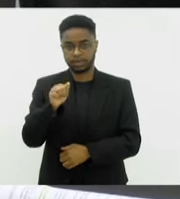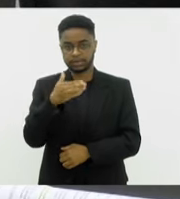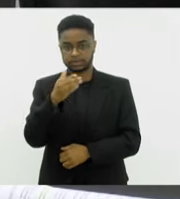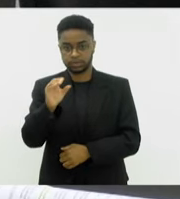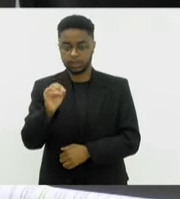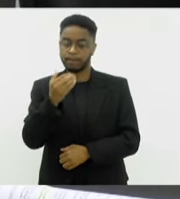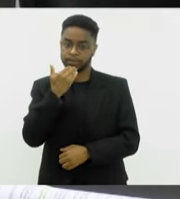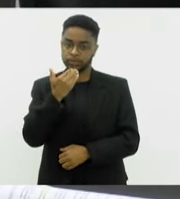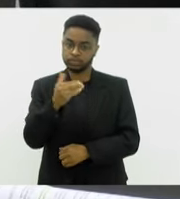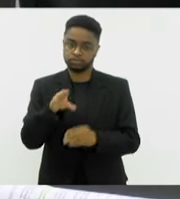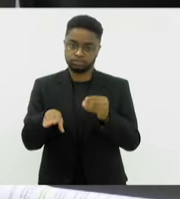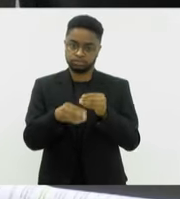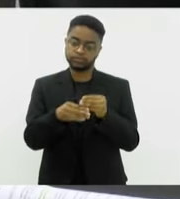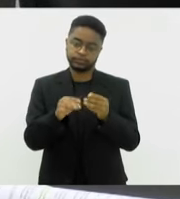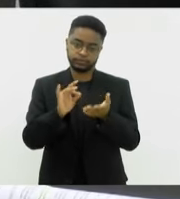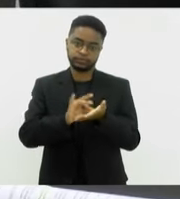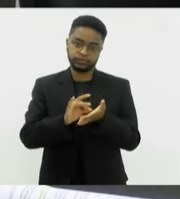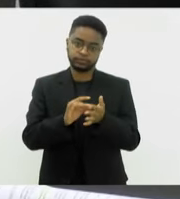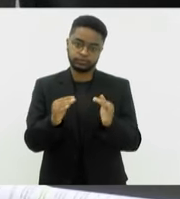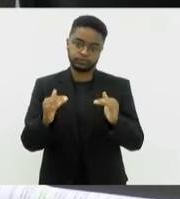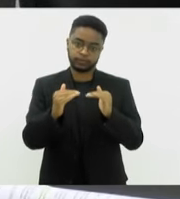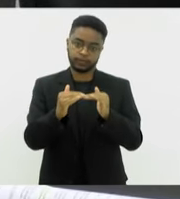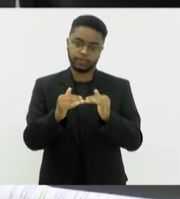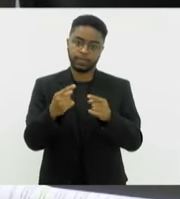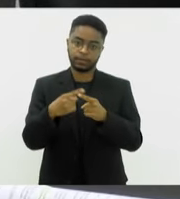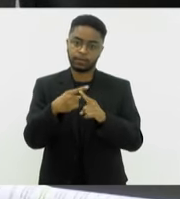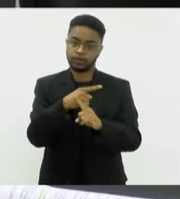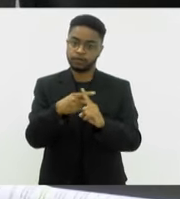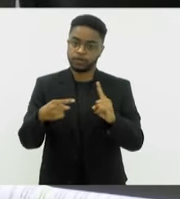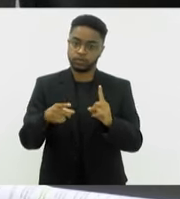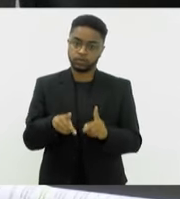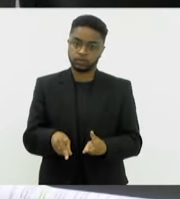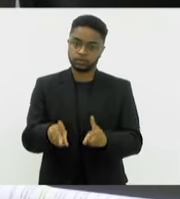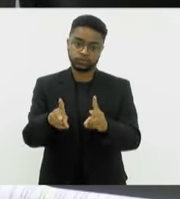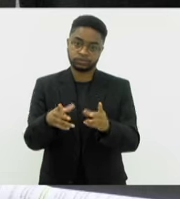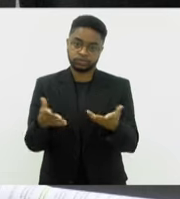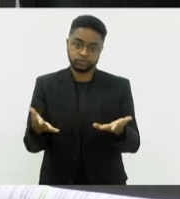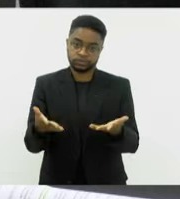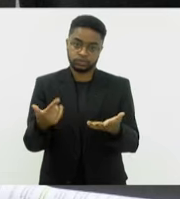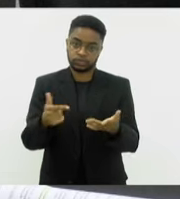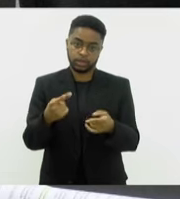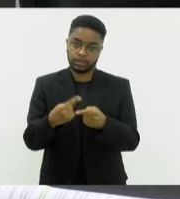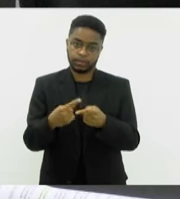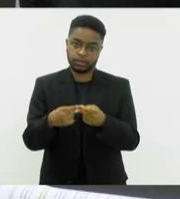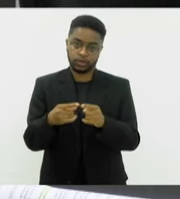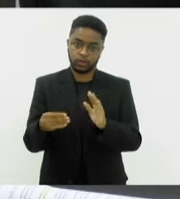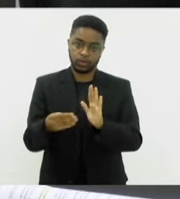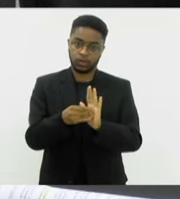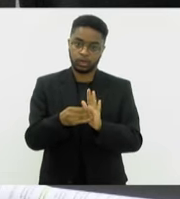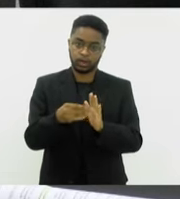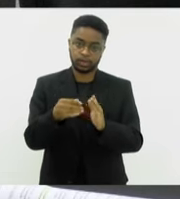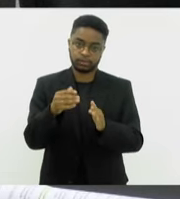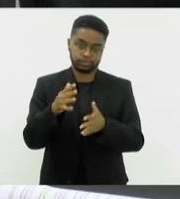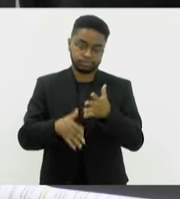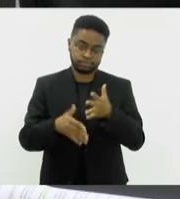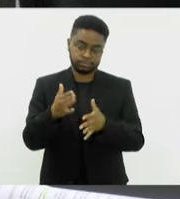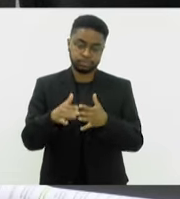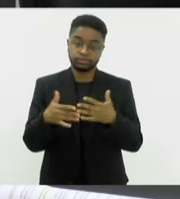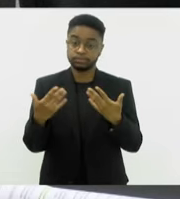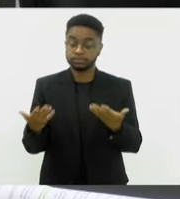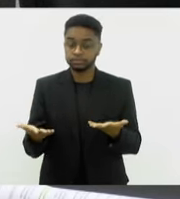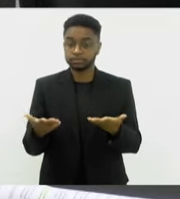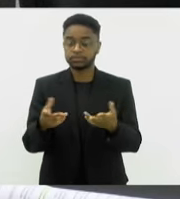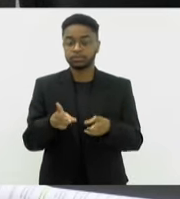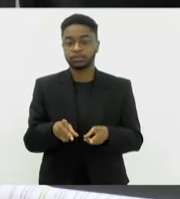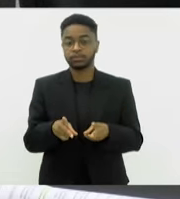razão de fato. O veto foi mantido, não assiste mais razão quanto à prejudicabilidade. Então, vou